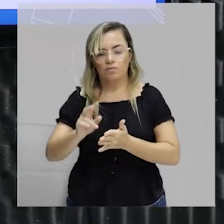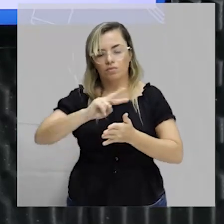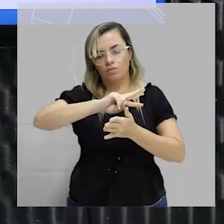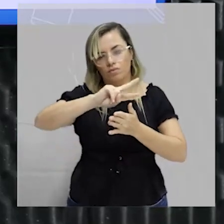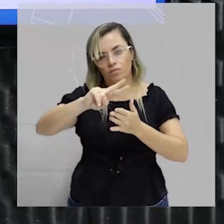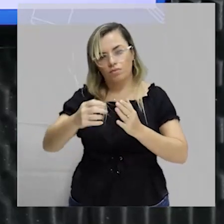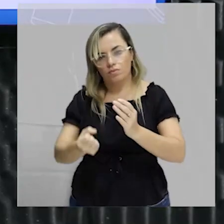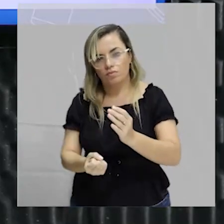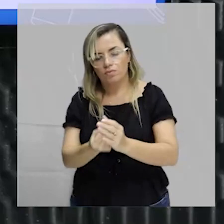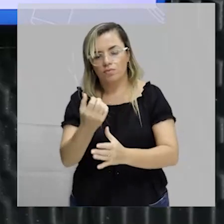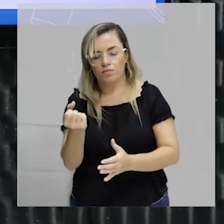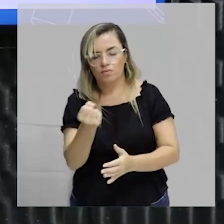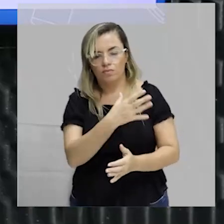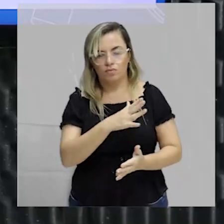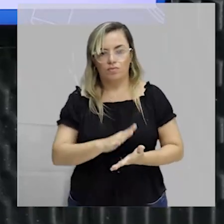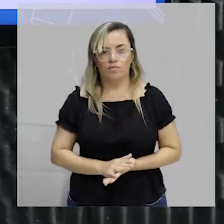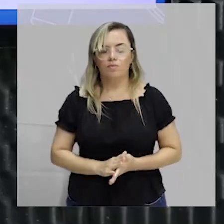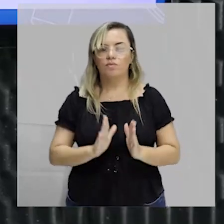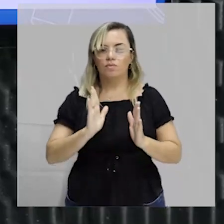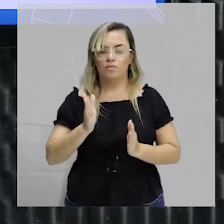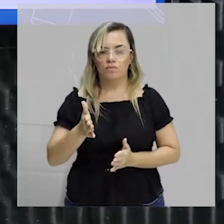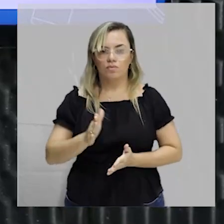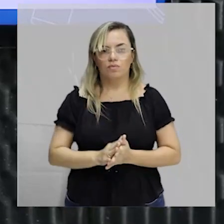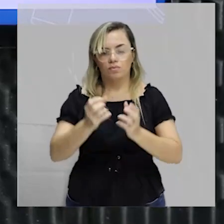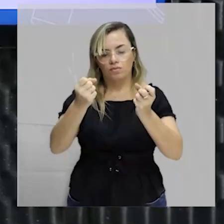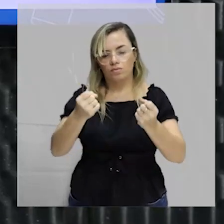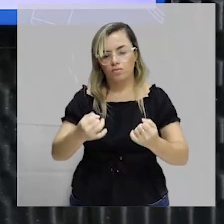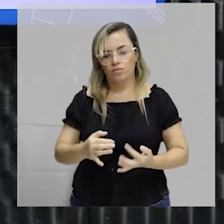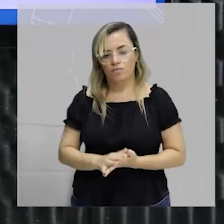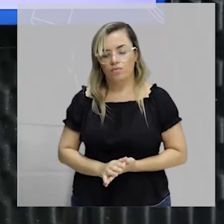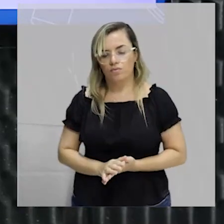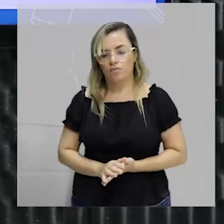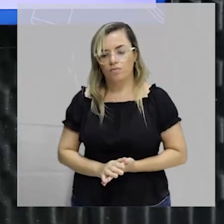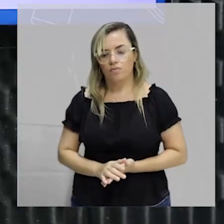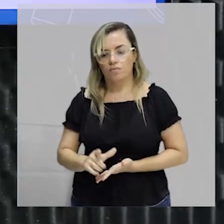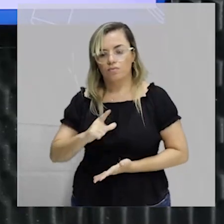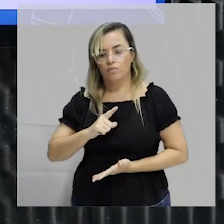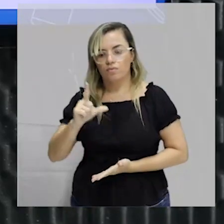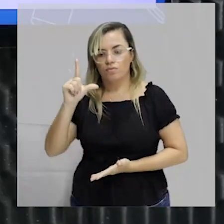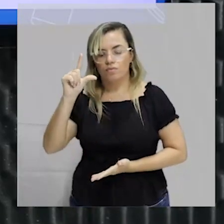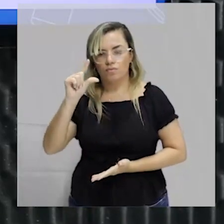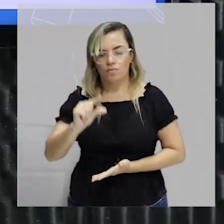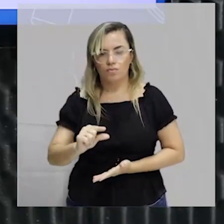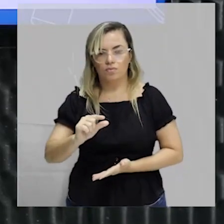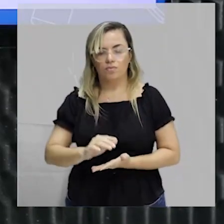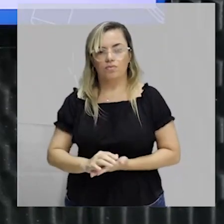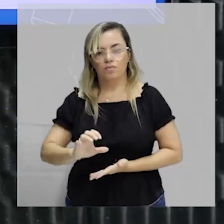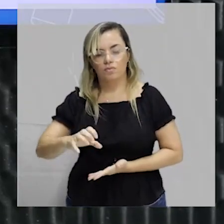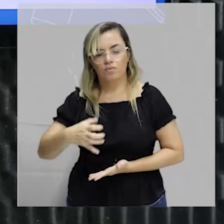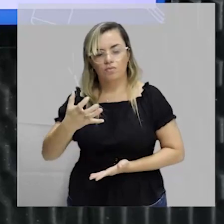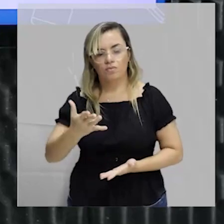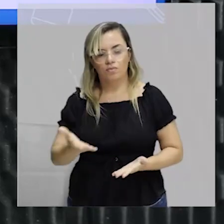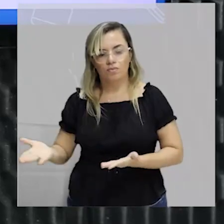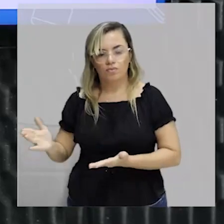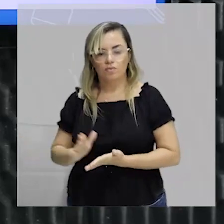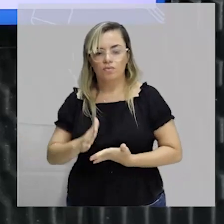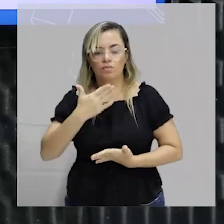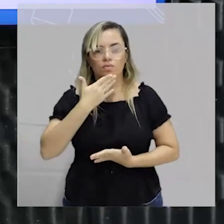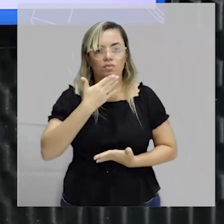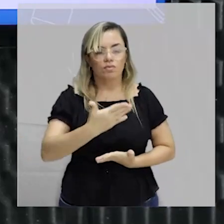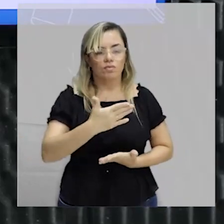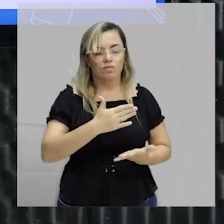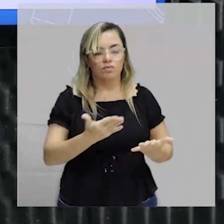esse processo aqui que eu acabei de comentar, ela tem pouca chance de ocorrer. Aí ele está pedindo